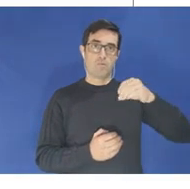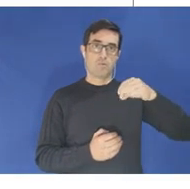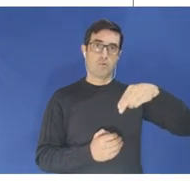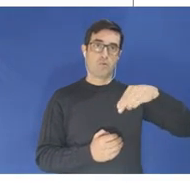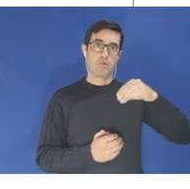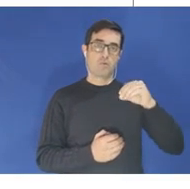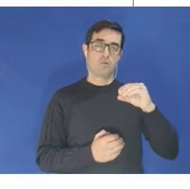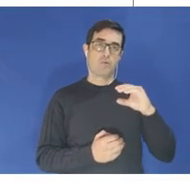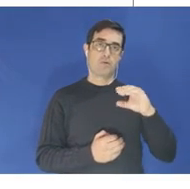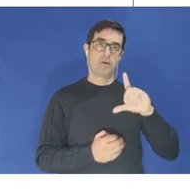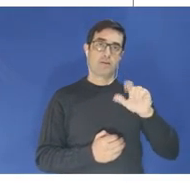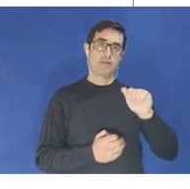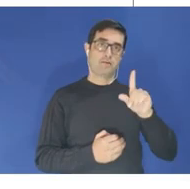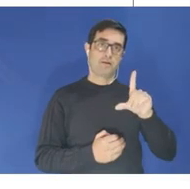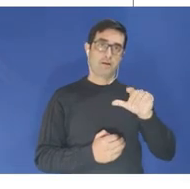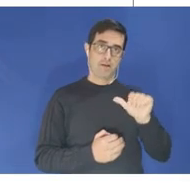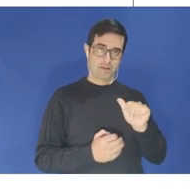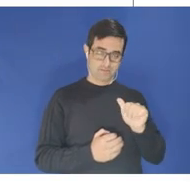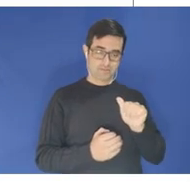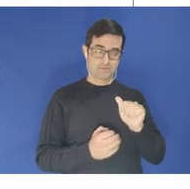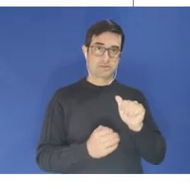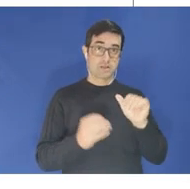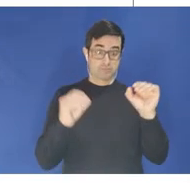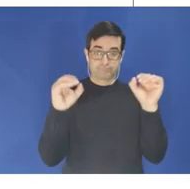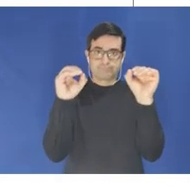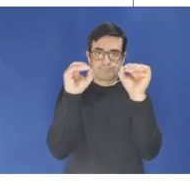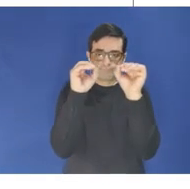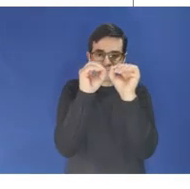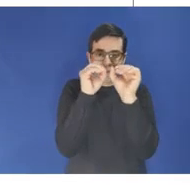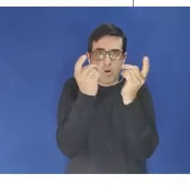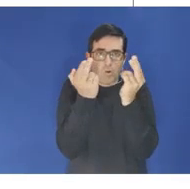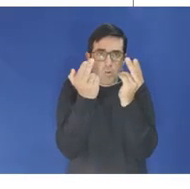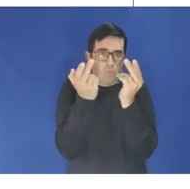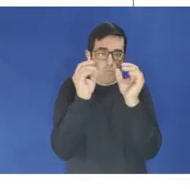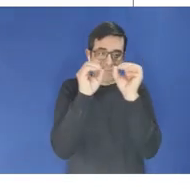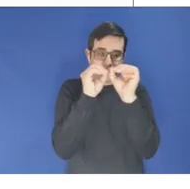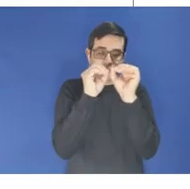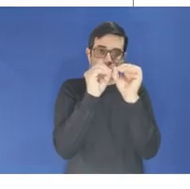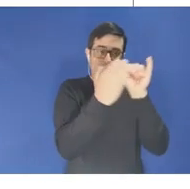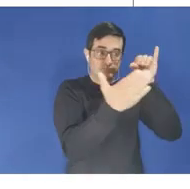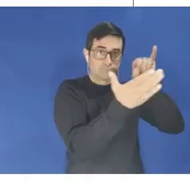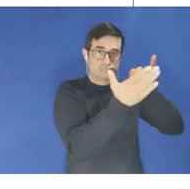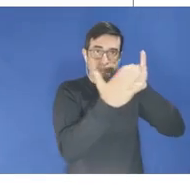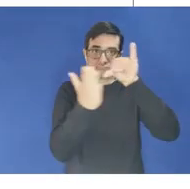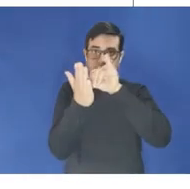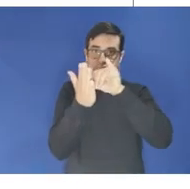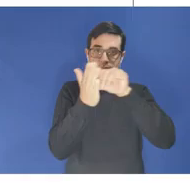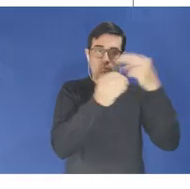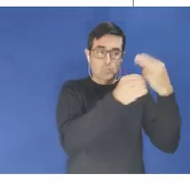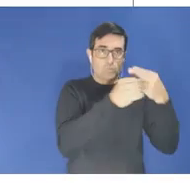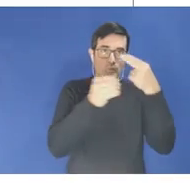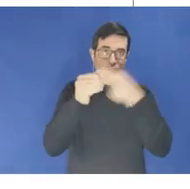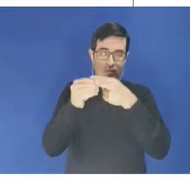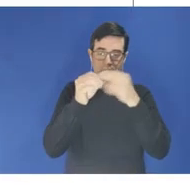de um mesmo elemento ligados entre si. Eu meço a distância entre um núcleo e outro e divido ao